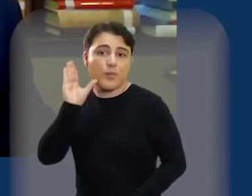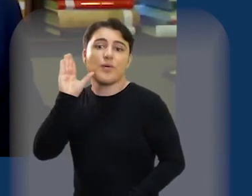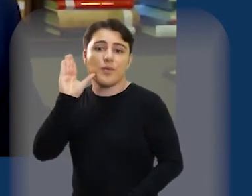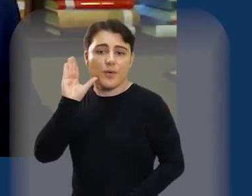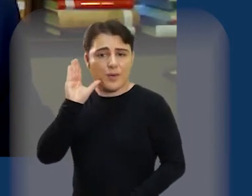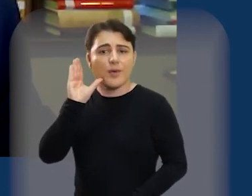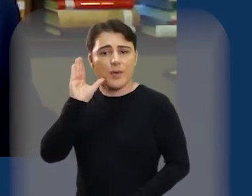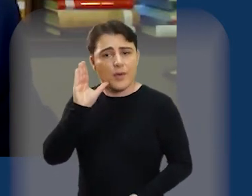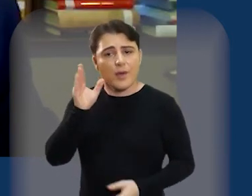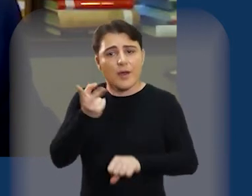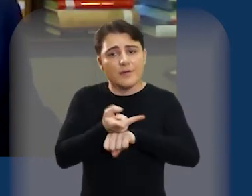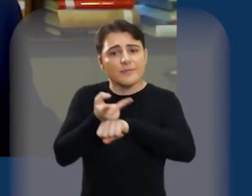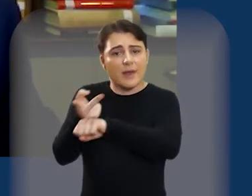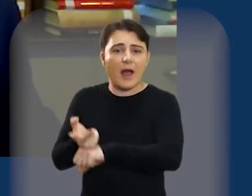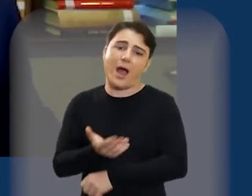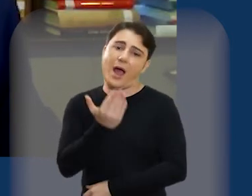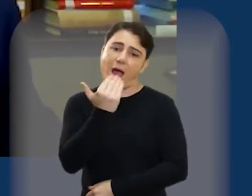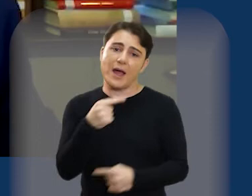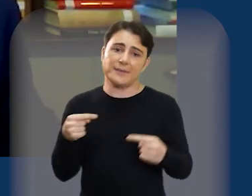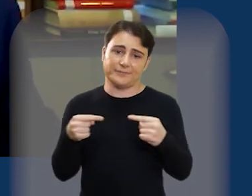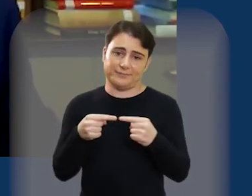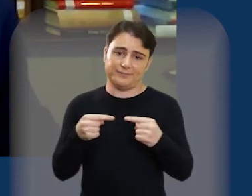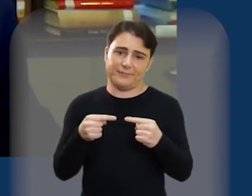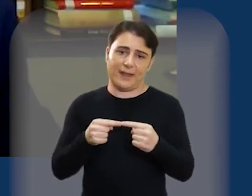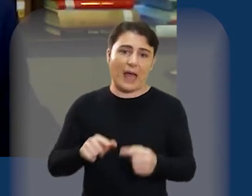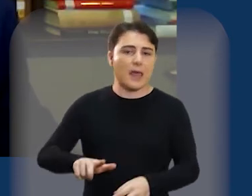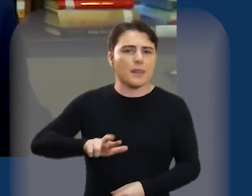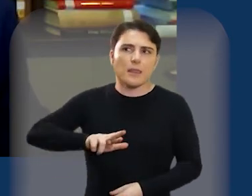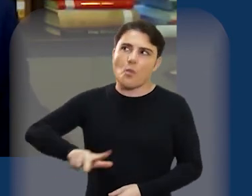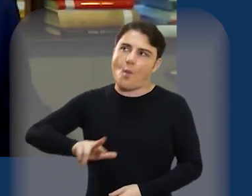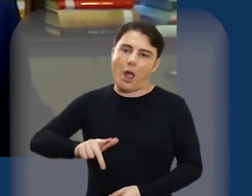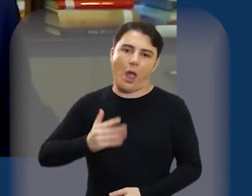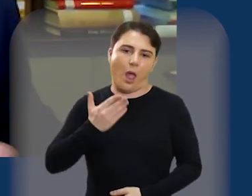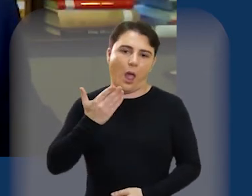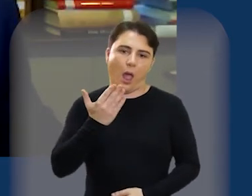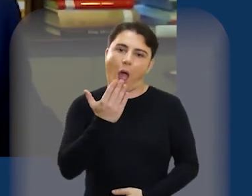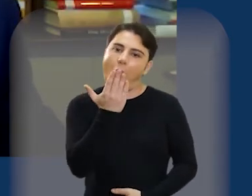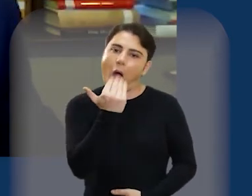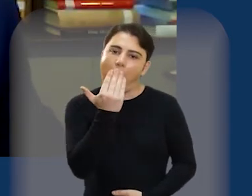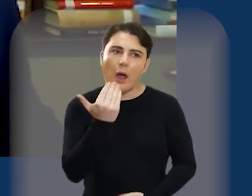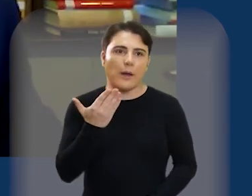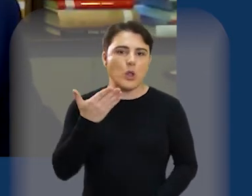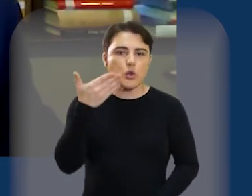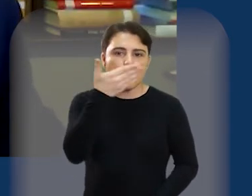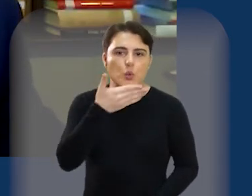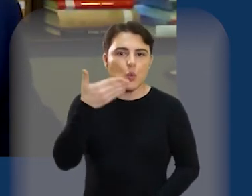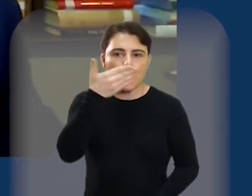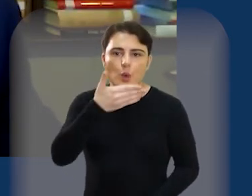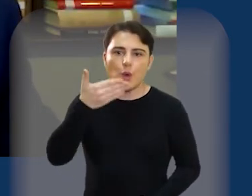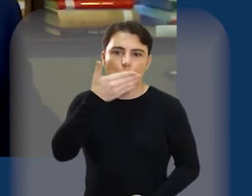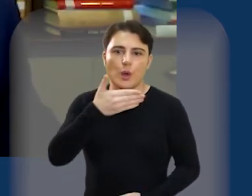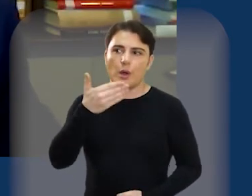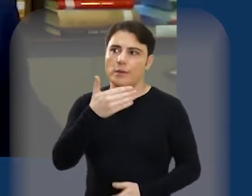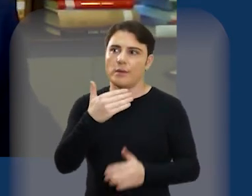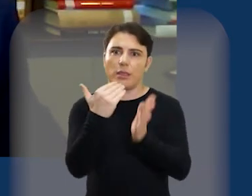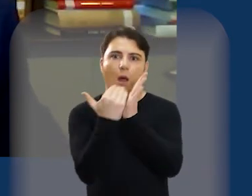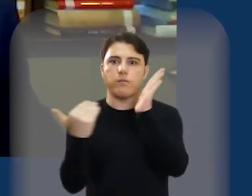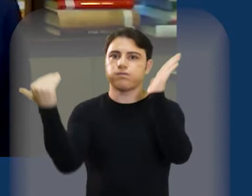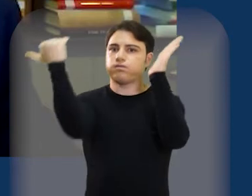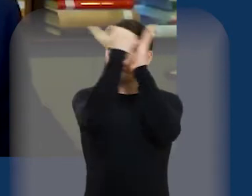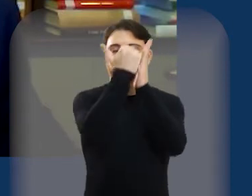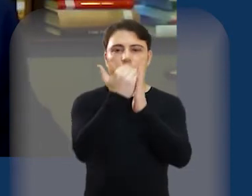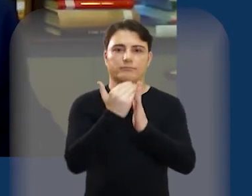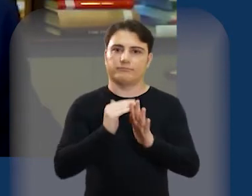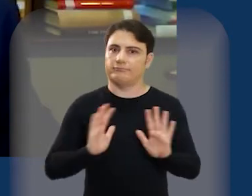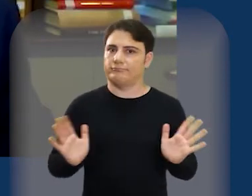pessoas buscarem após o tal do jejum intermitente. E não os alimentos que têm um alto